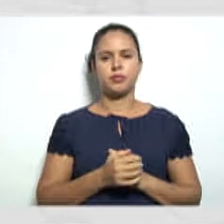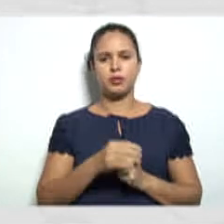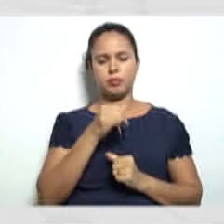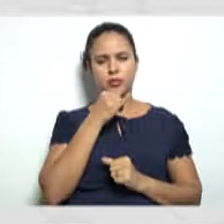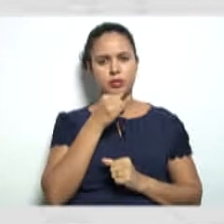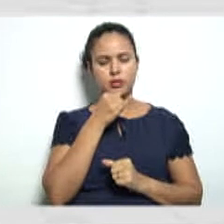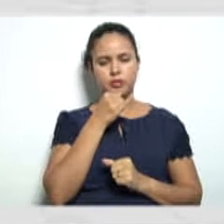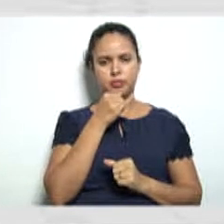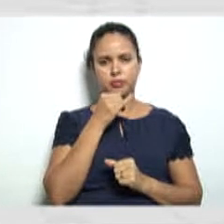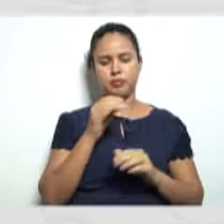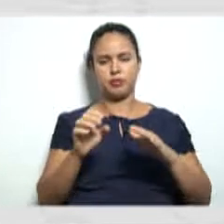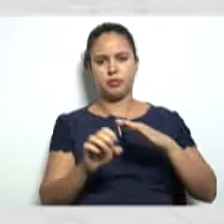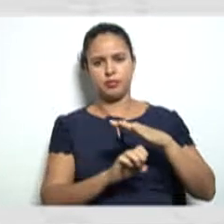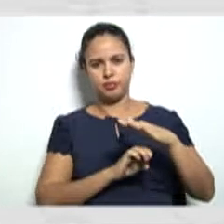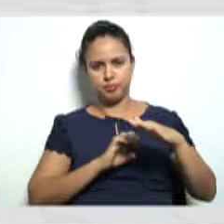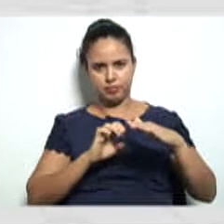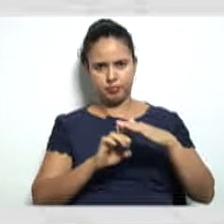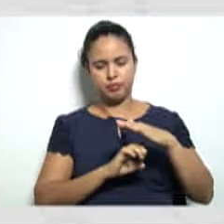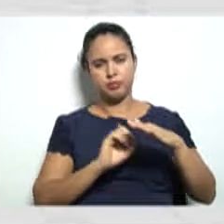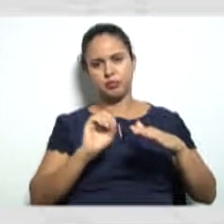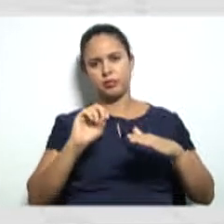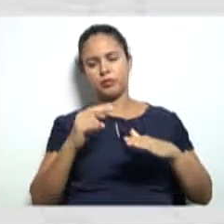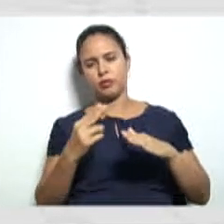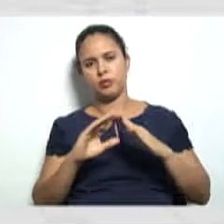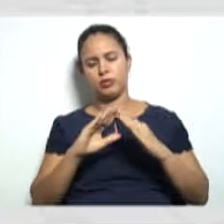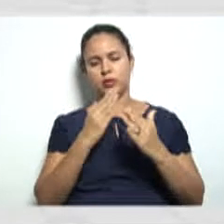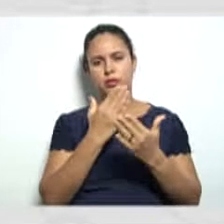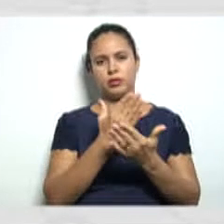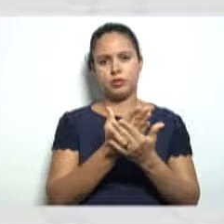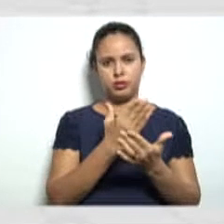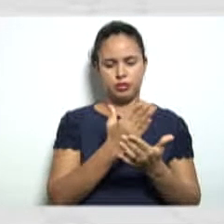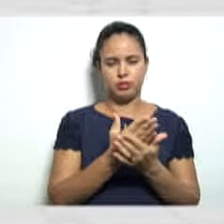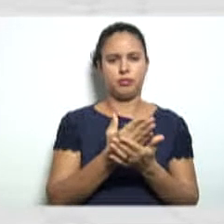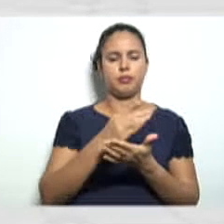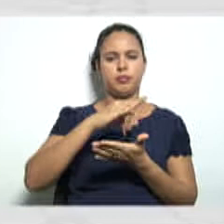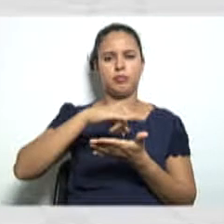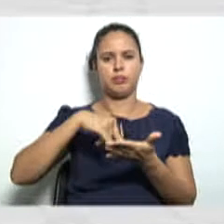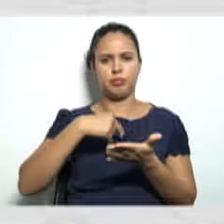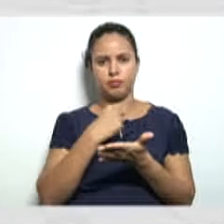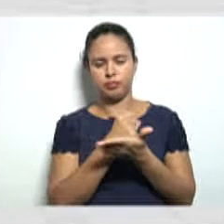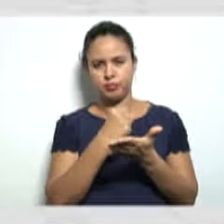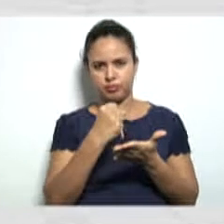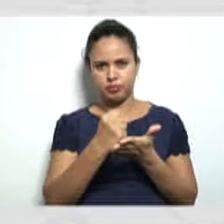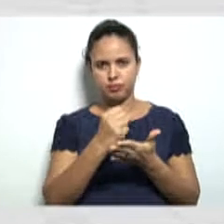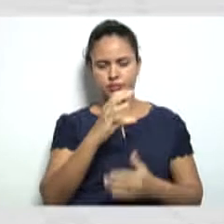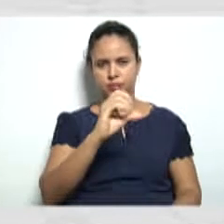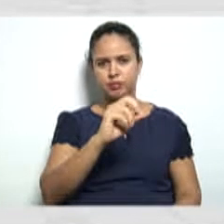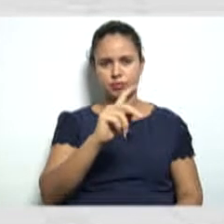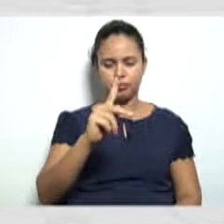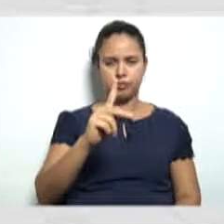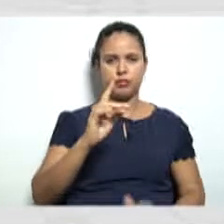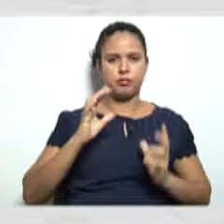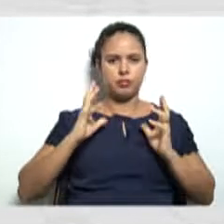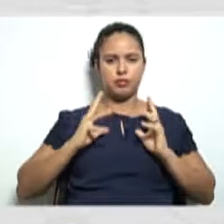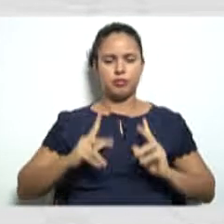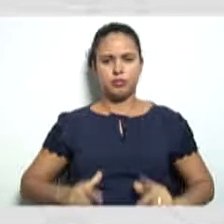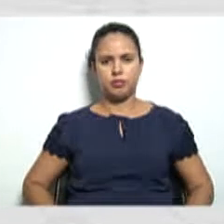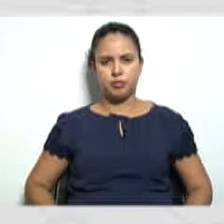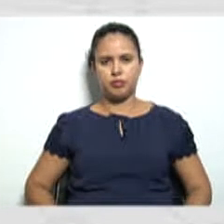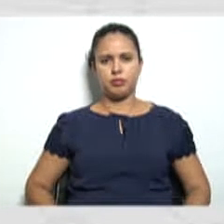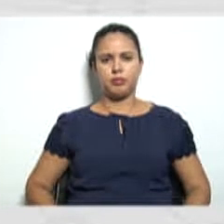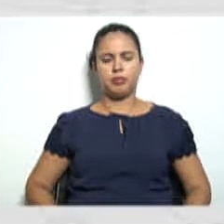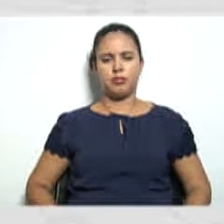contratante. Nesse exemplo seria a escola. Se a escola contrata uma cooperativa de limpeza, ela não tem